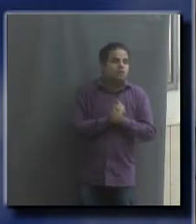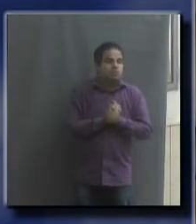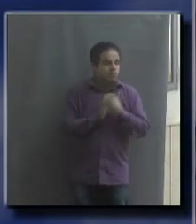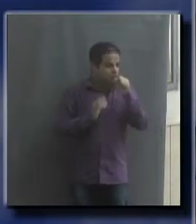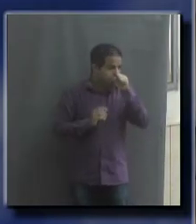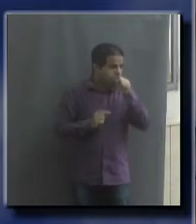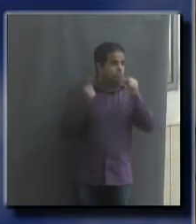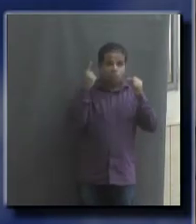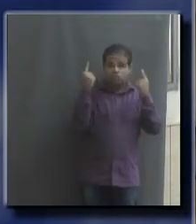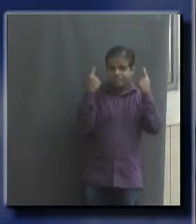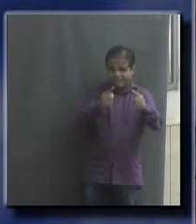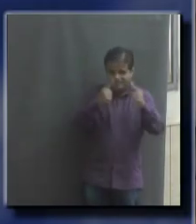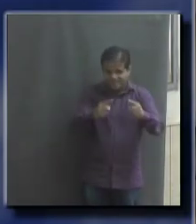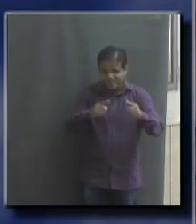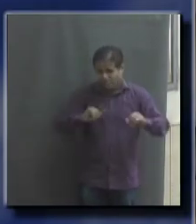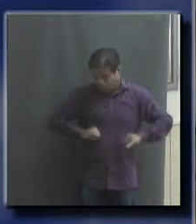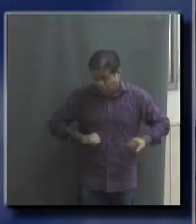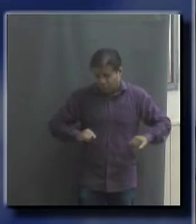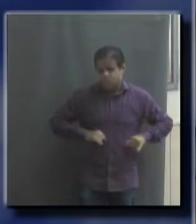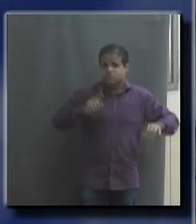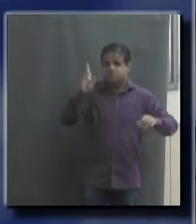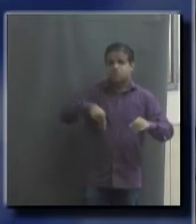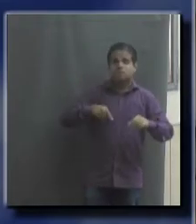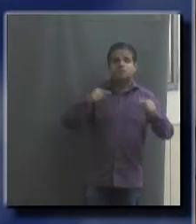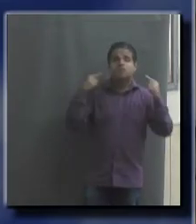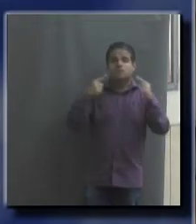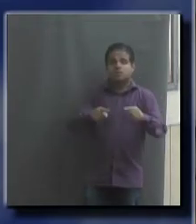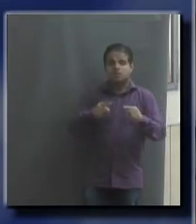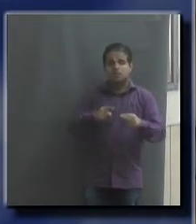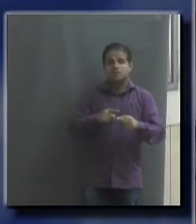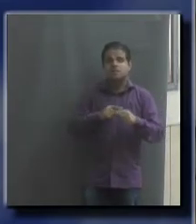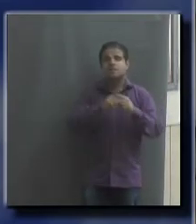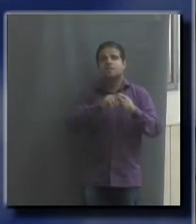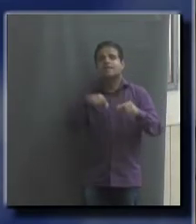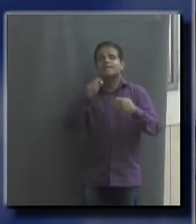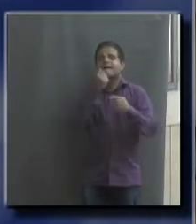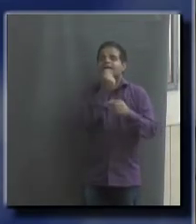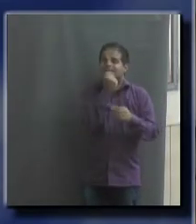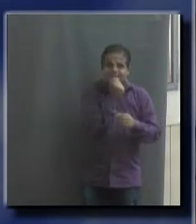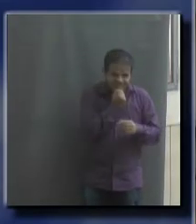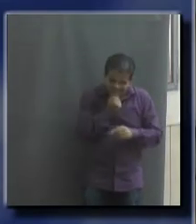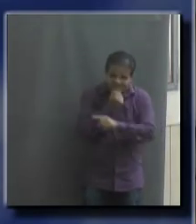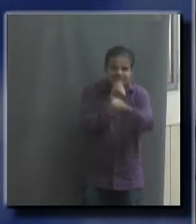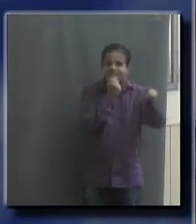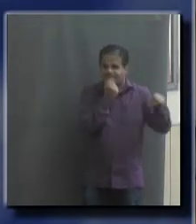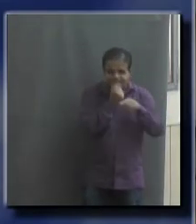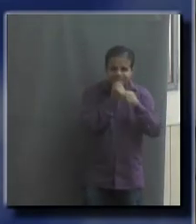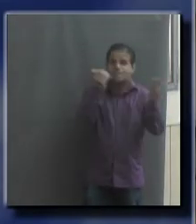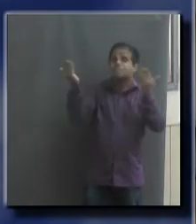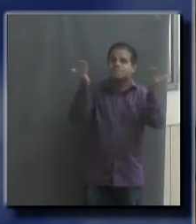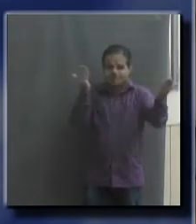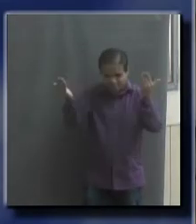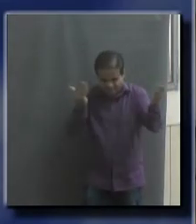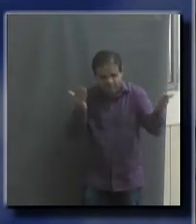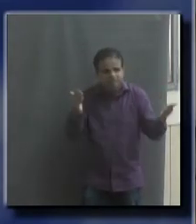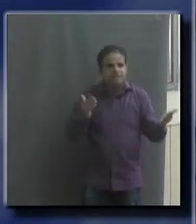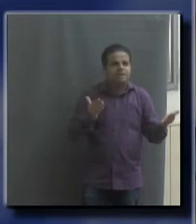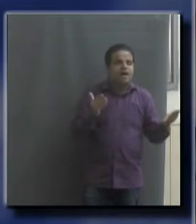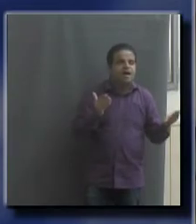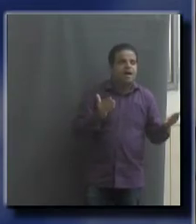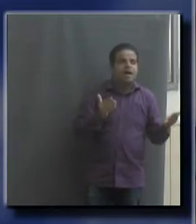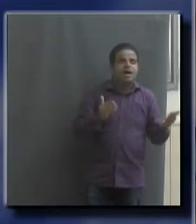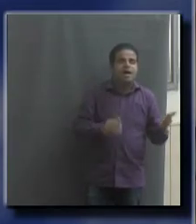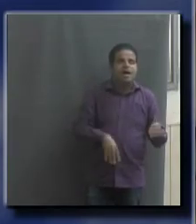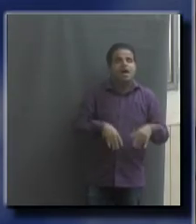ataque que sofremos cotidianamente, que é o ataque à laicidade da ciência psicológica. Não é?